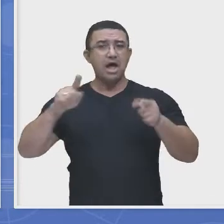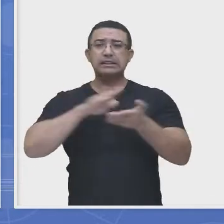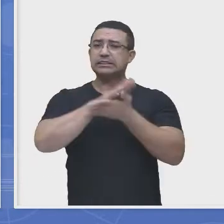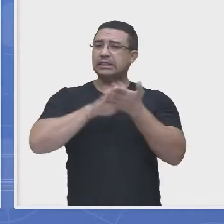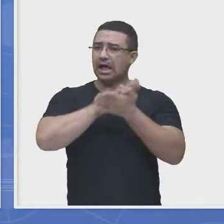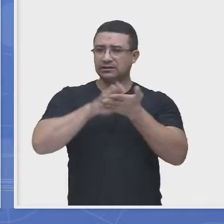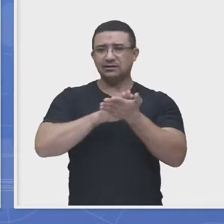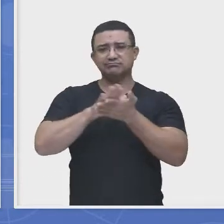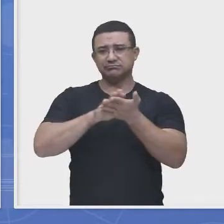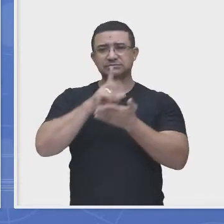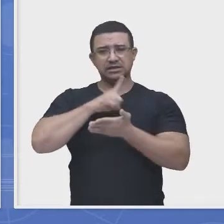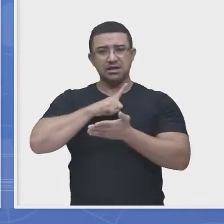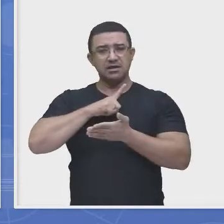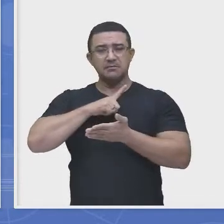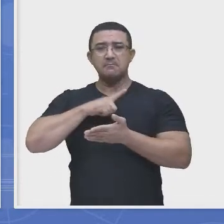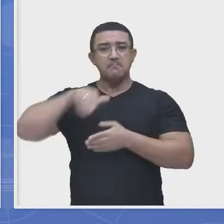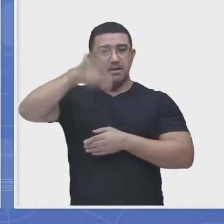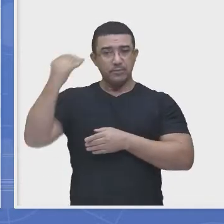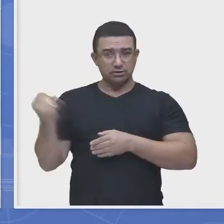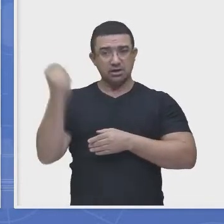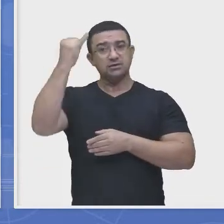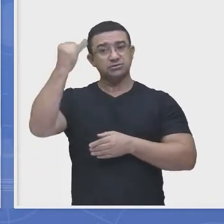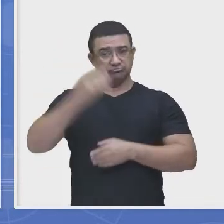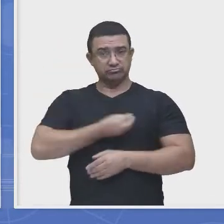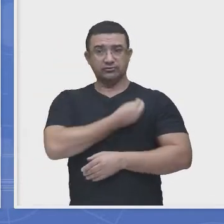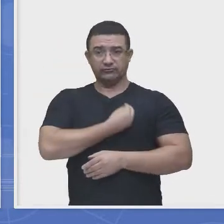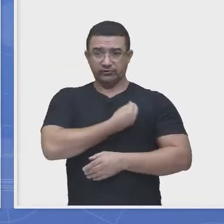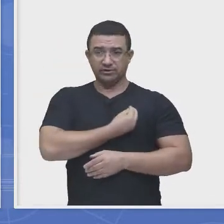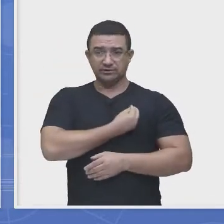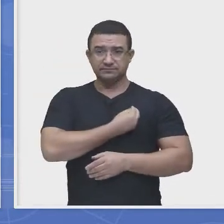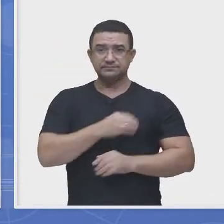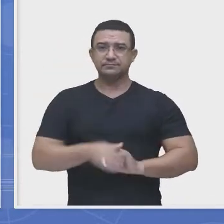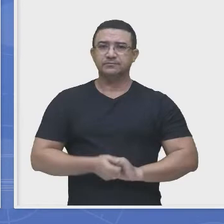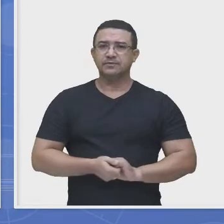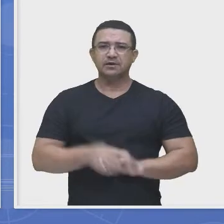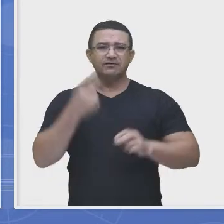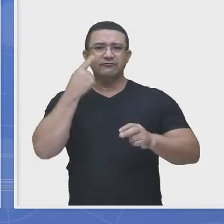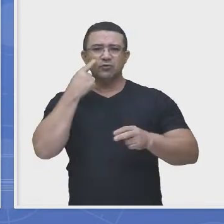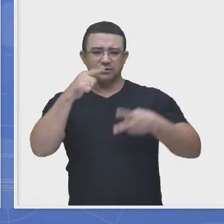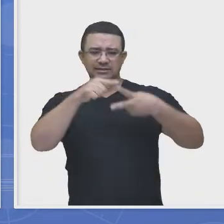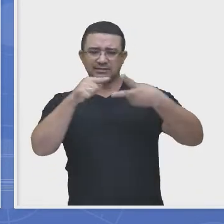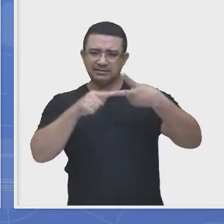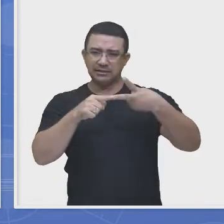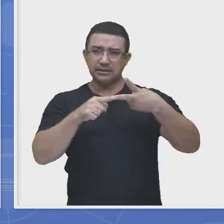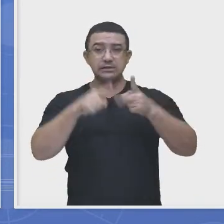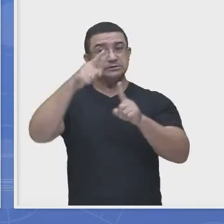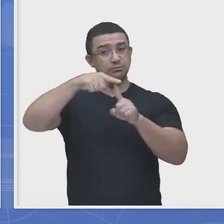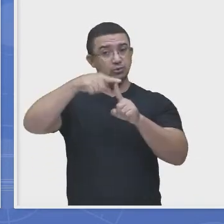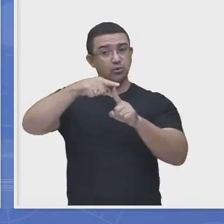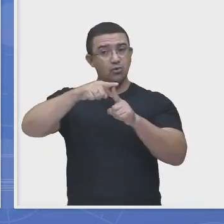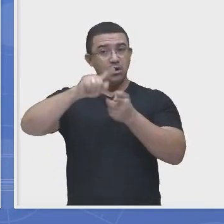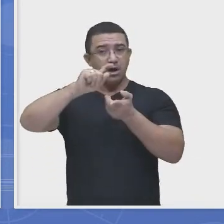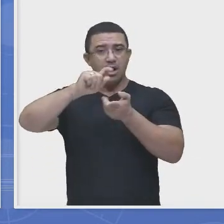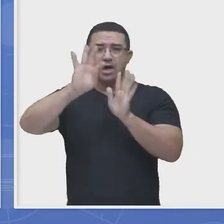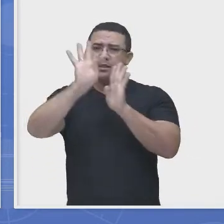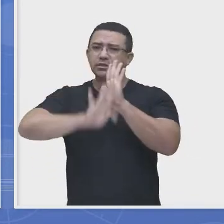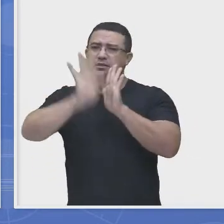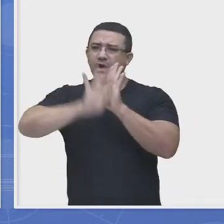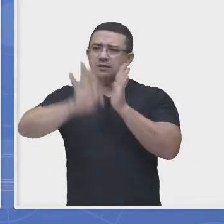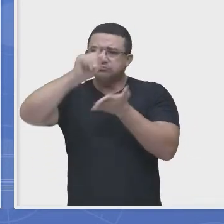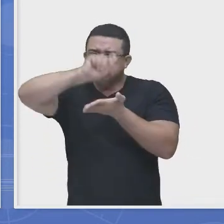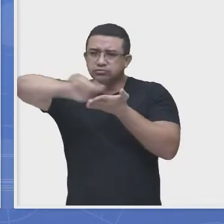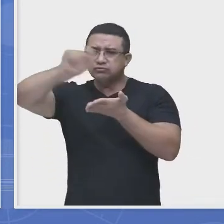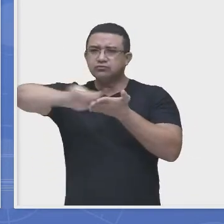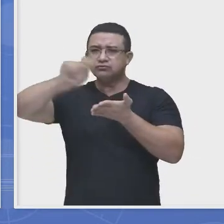vida. Então, pessoal, observe que nestes dois tipos de dissertação, ou seja, textos que vão trazer para a